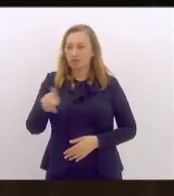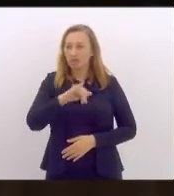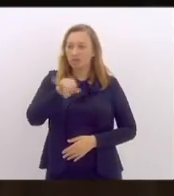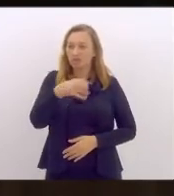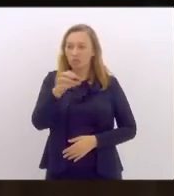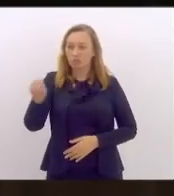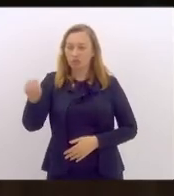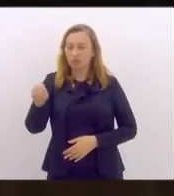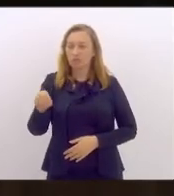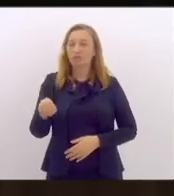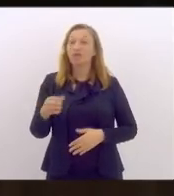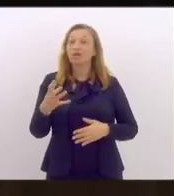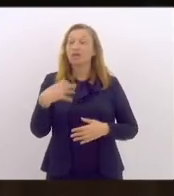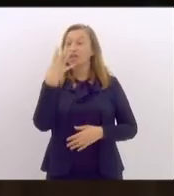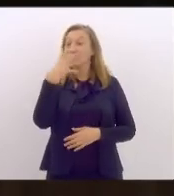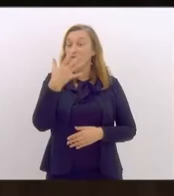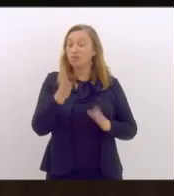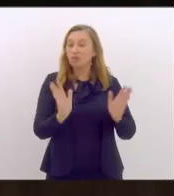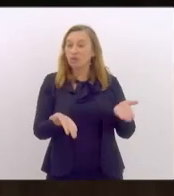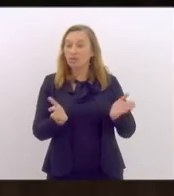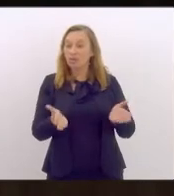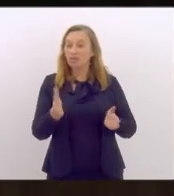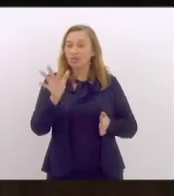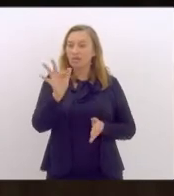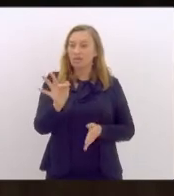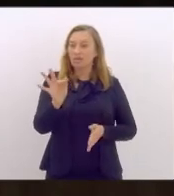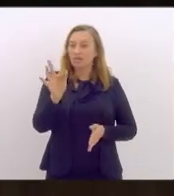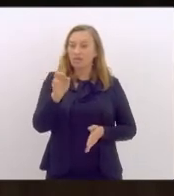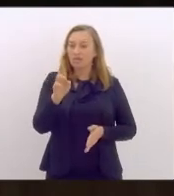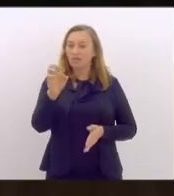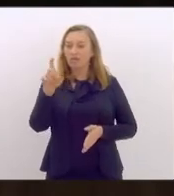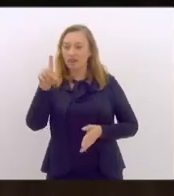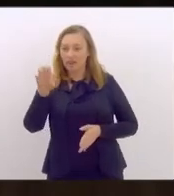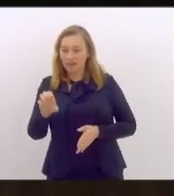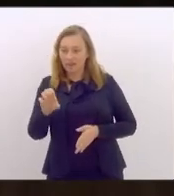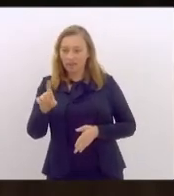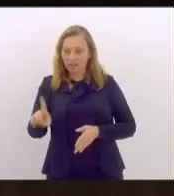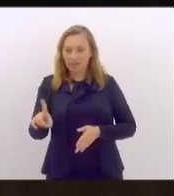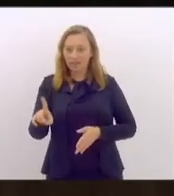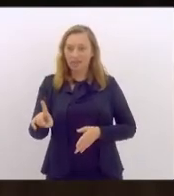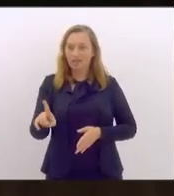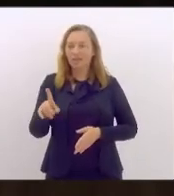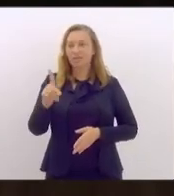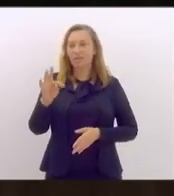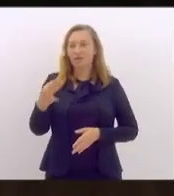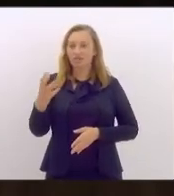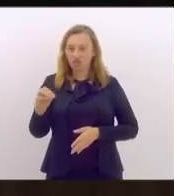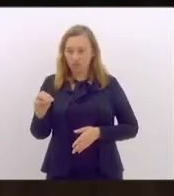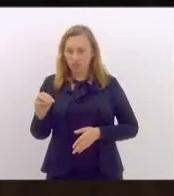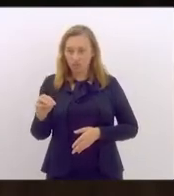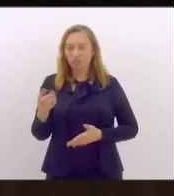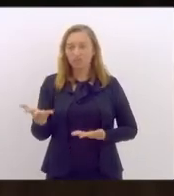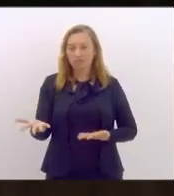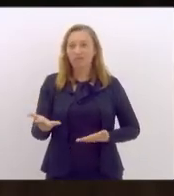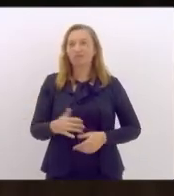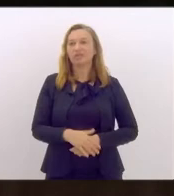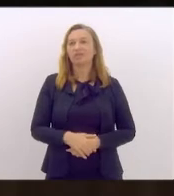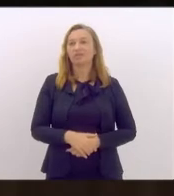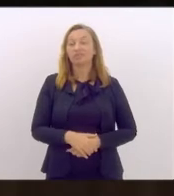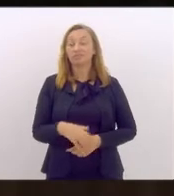na missa hoje cantou e tocou foi o Fred Pacheco estava lá conosco tocando né que é um grande